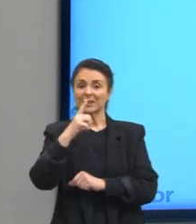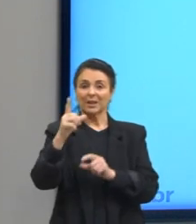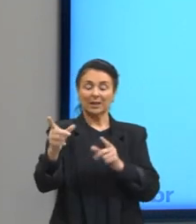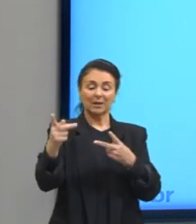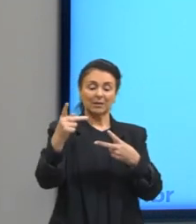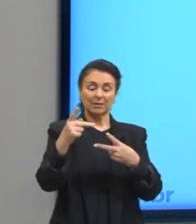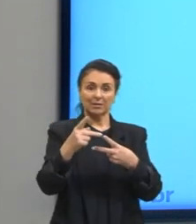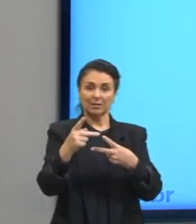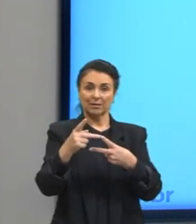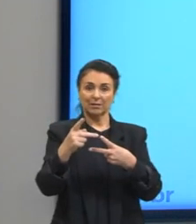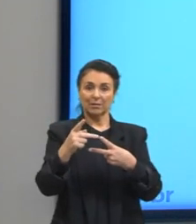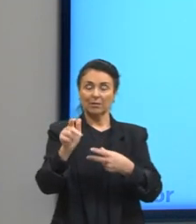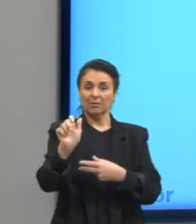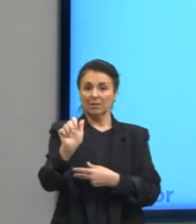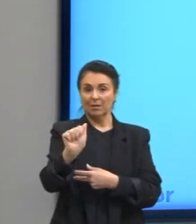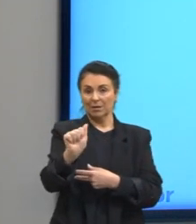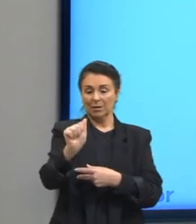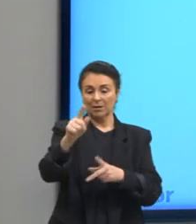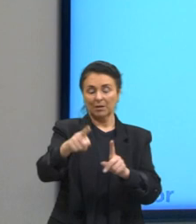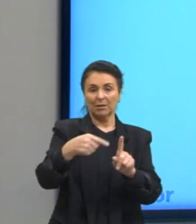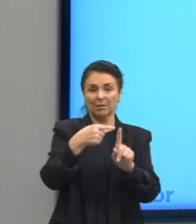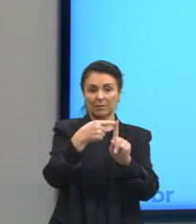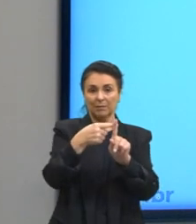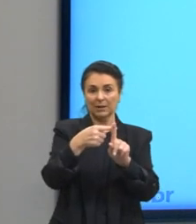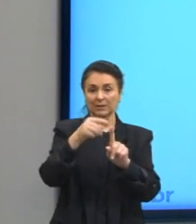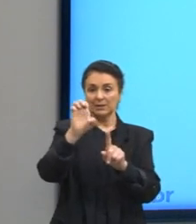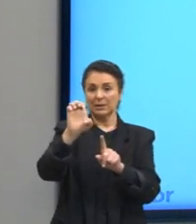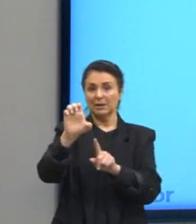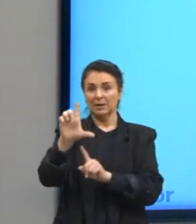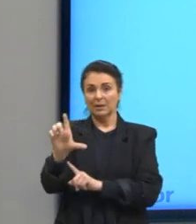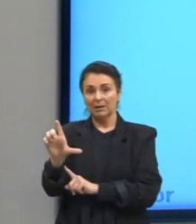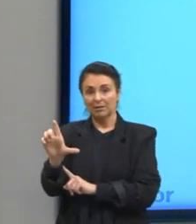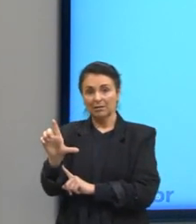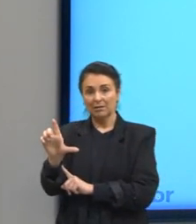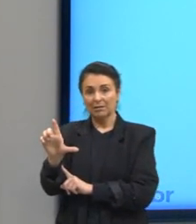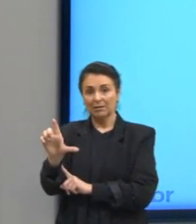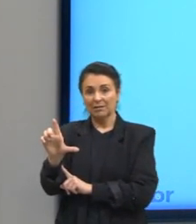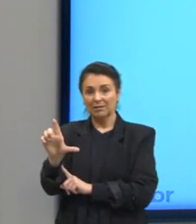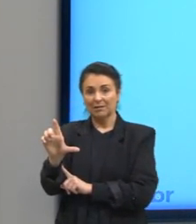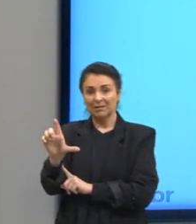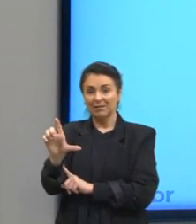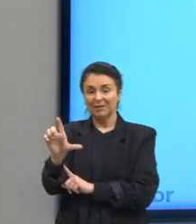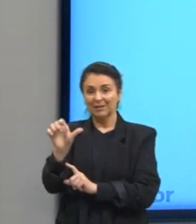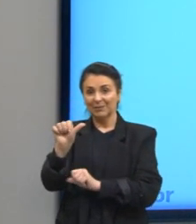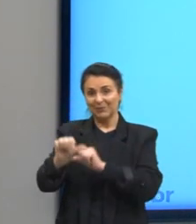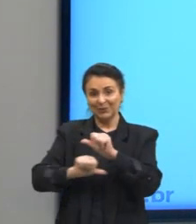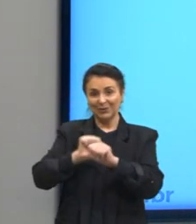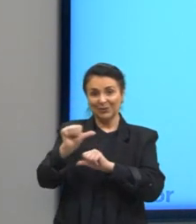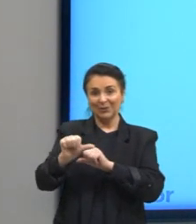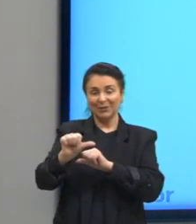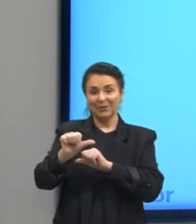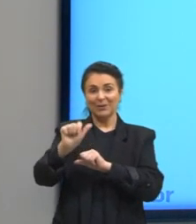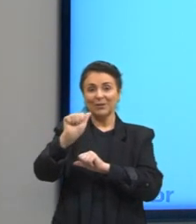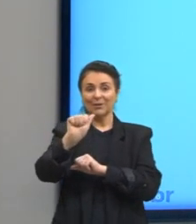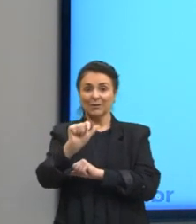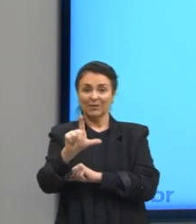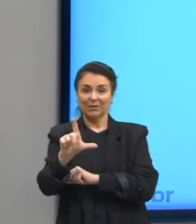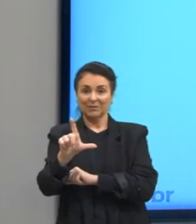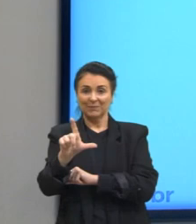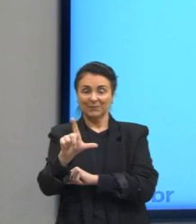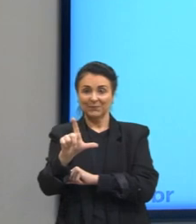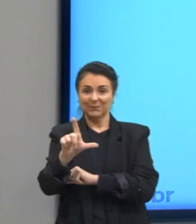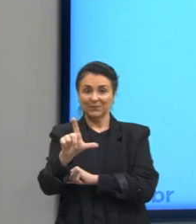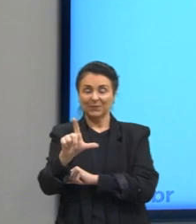preposição a + ele que o nosso ao que vai ser então